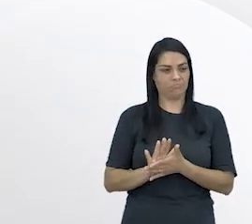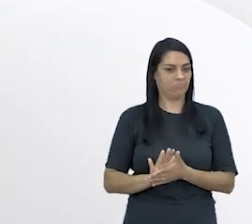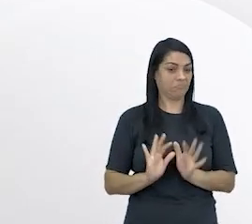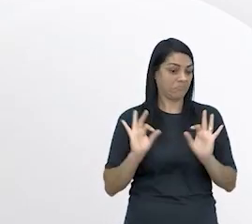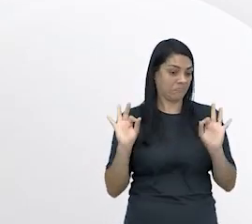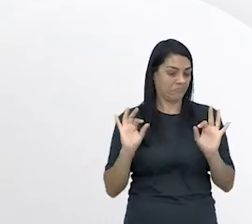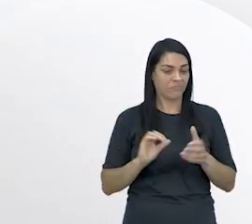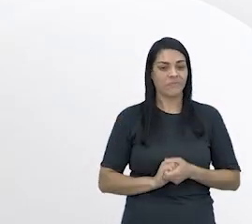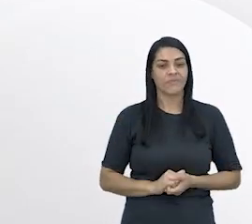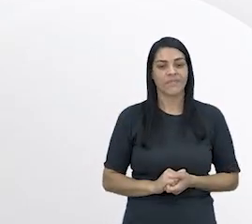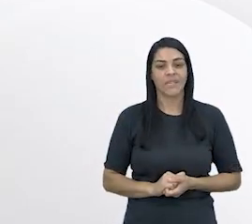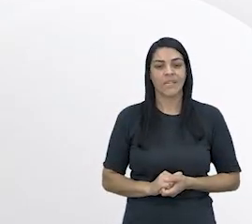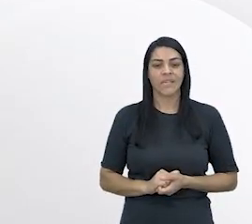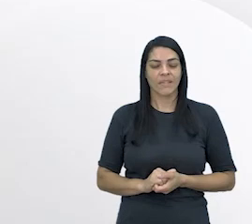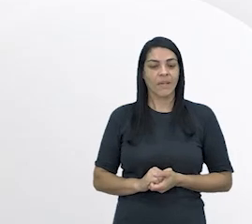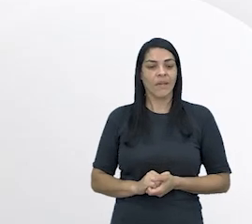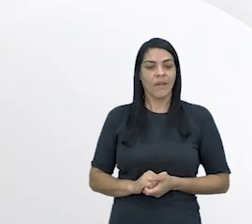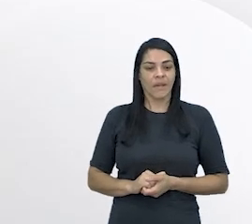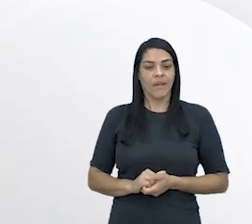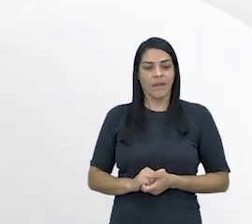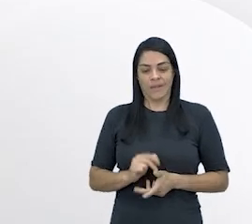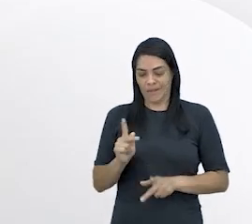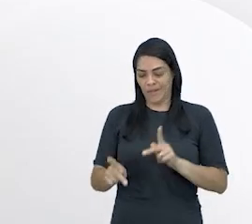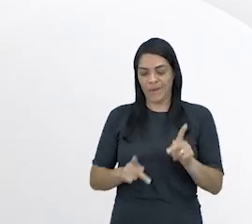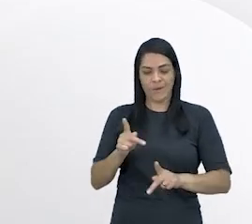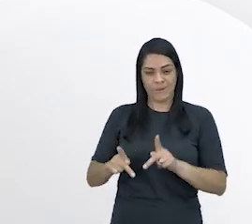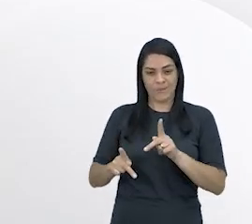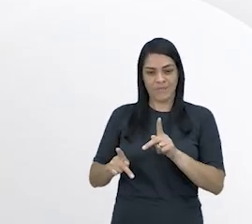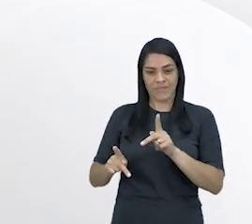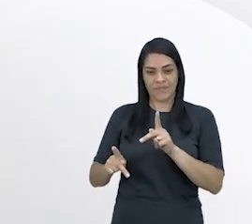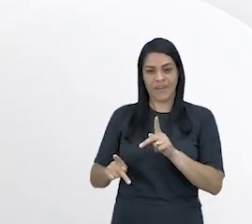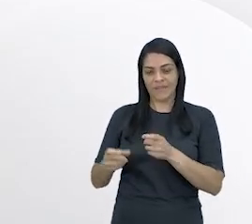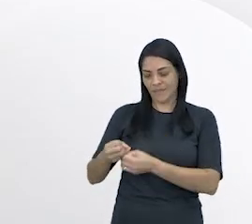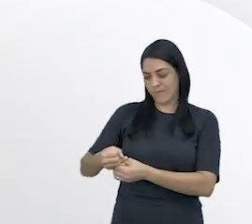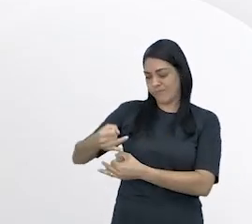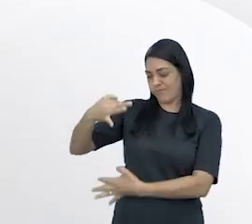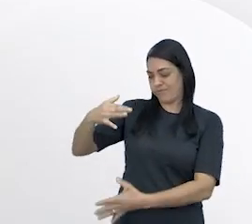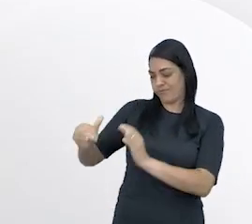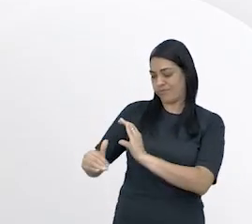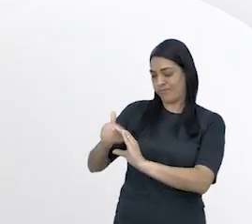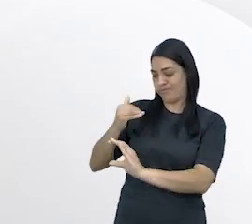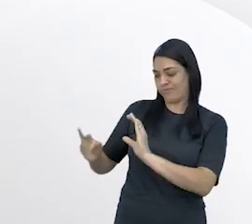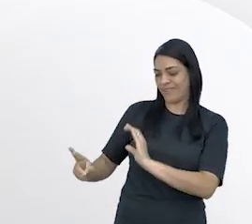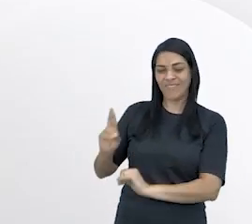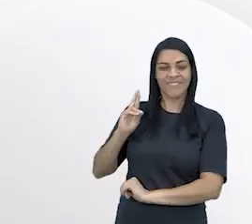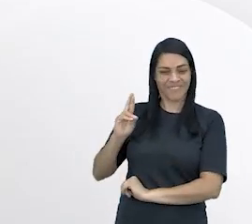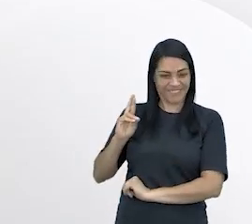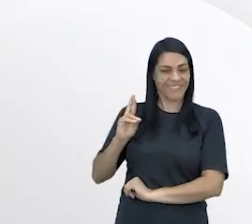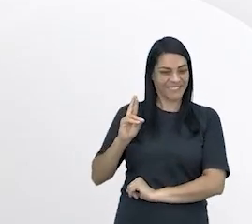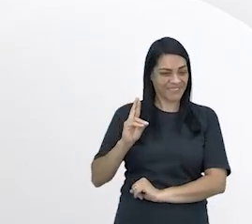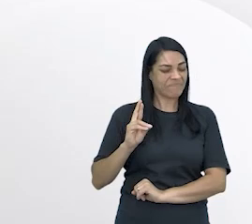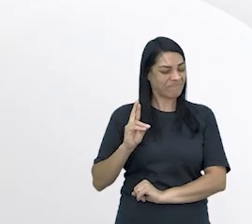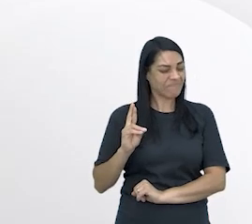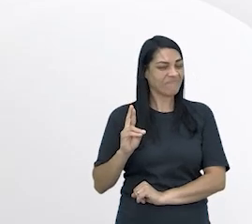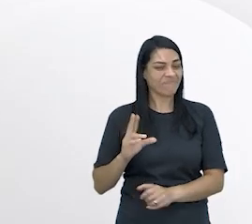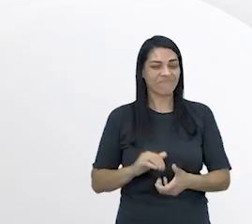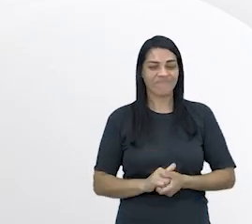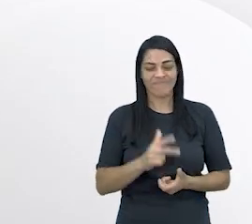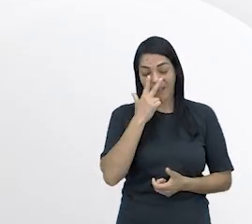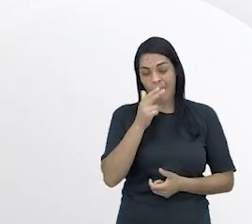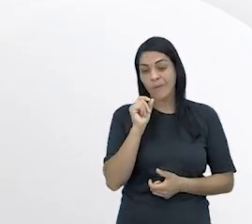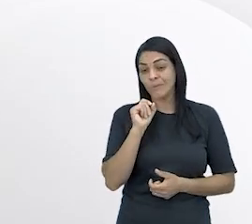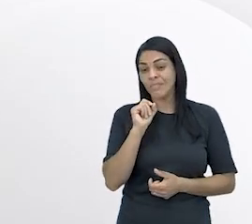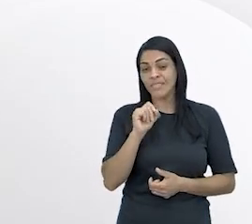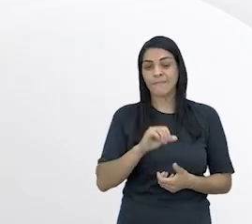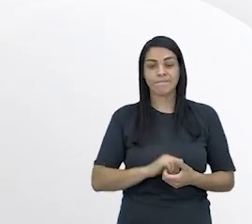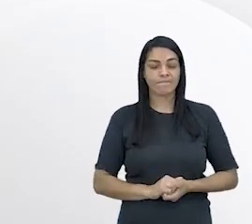Uau, uau, o pessoal tá afinado aqui, ó. Não conheço, não conheço. Dá um zoom, mancala, mancala. Olha, eu acho que... Deixa eu ver.